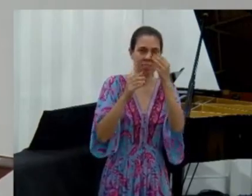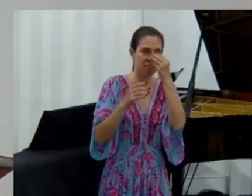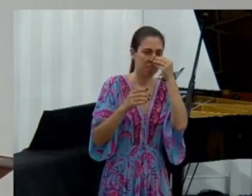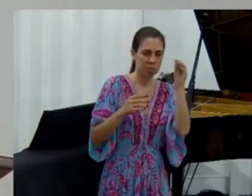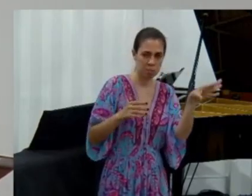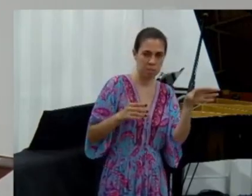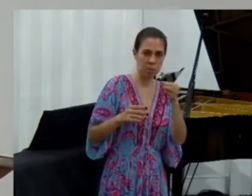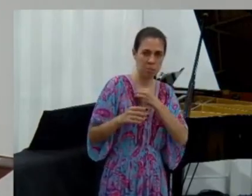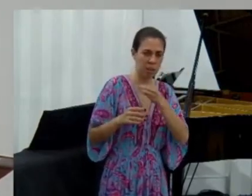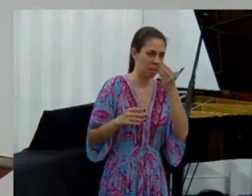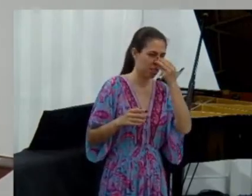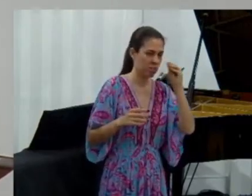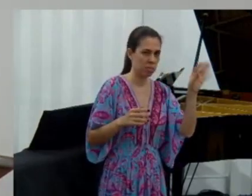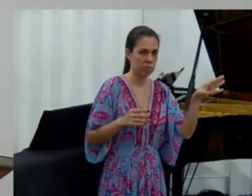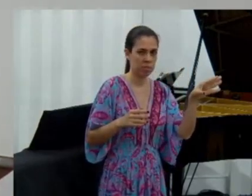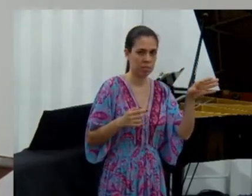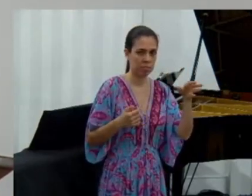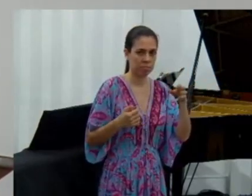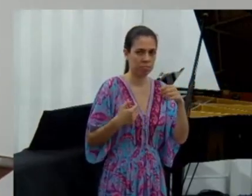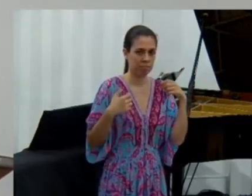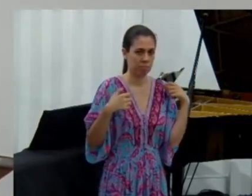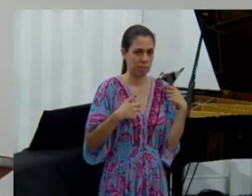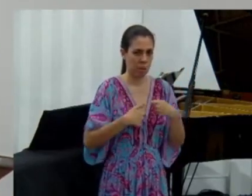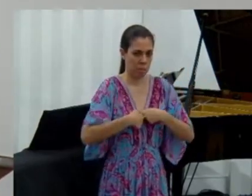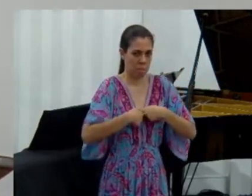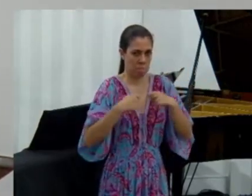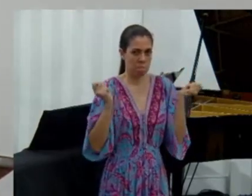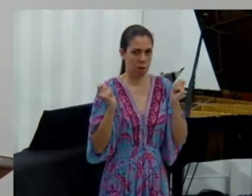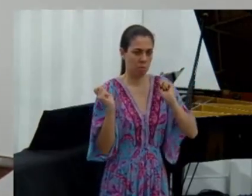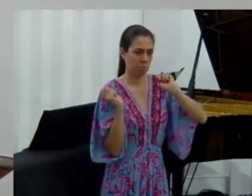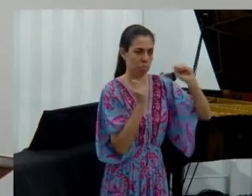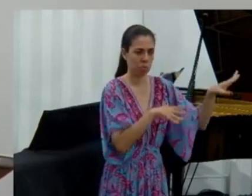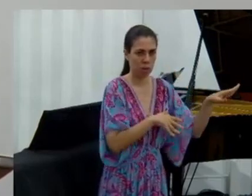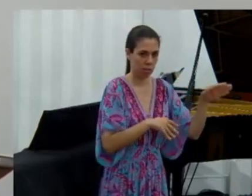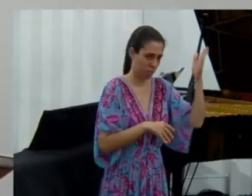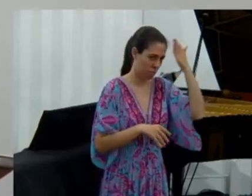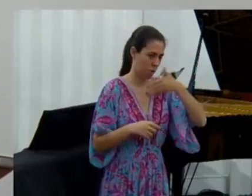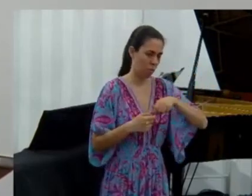venhamos a estar mais próximos de Cristo Jesus. Vamos orar?